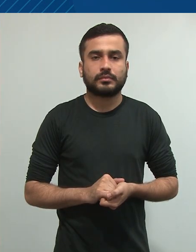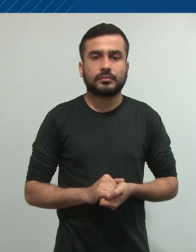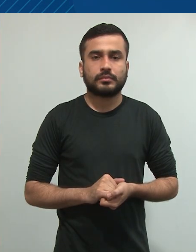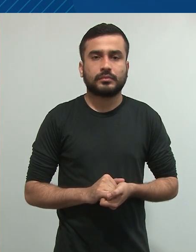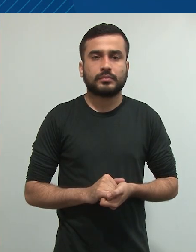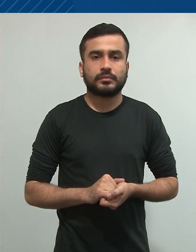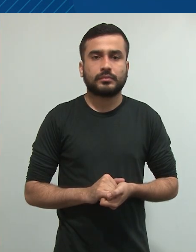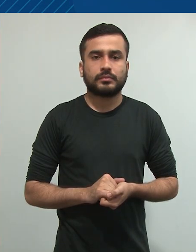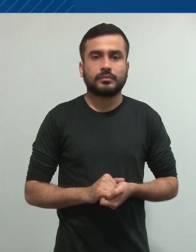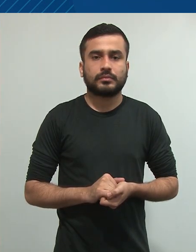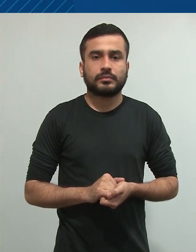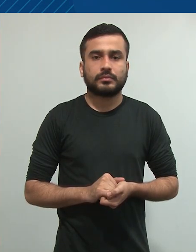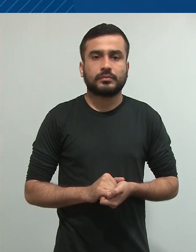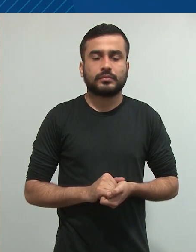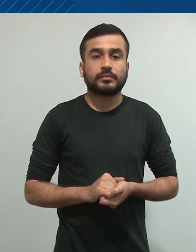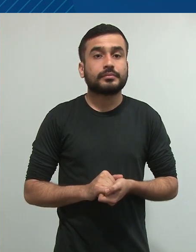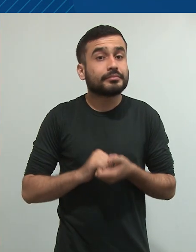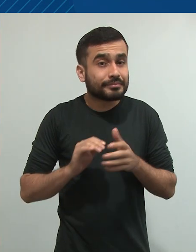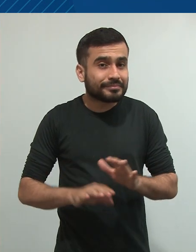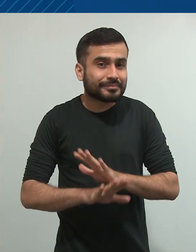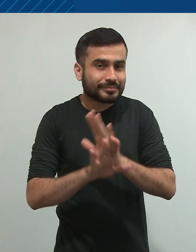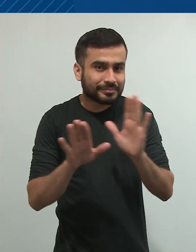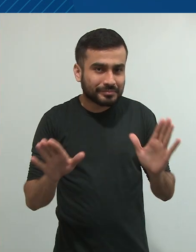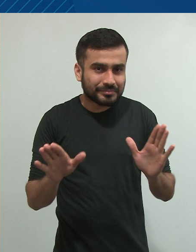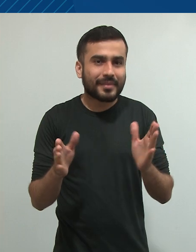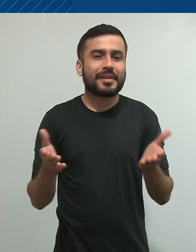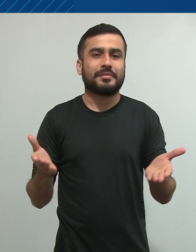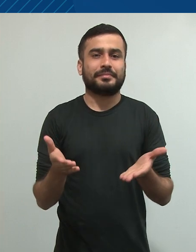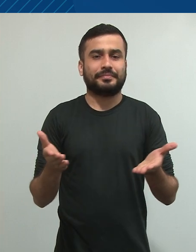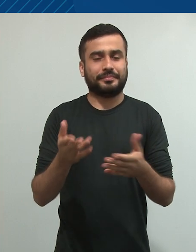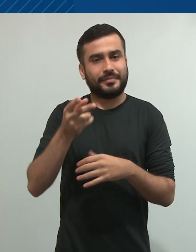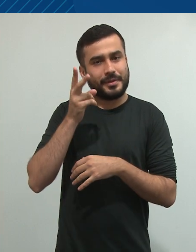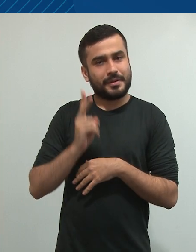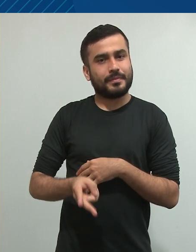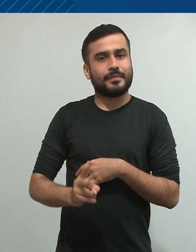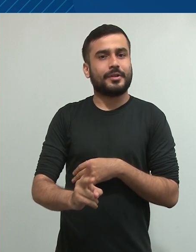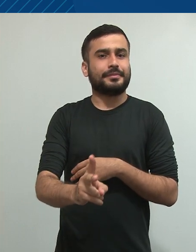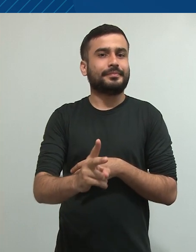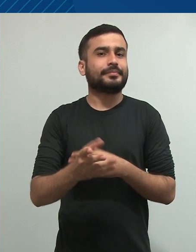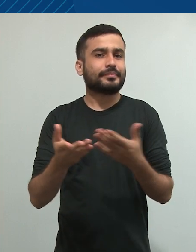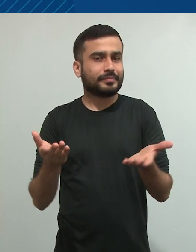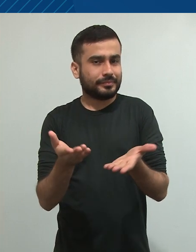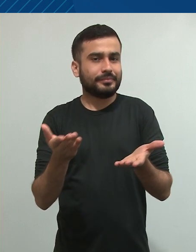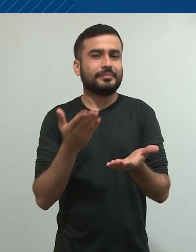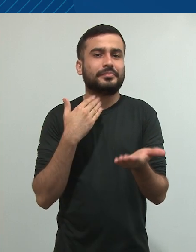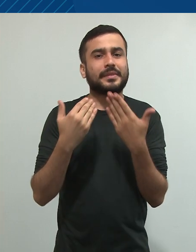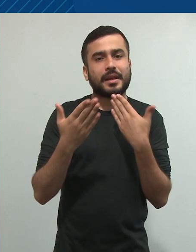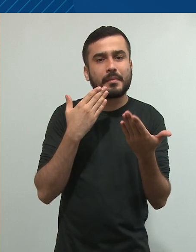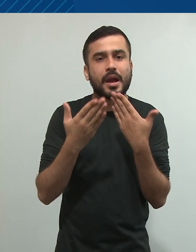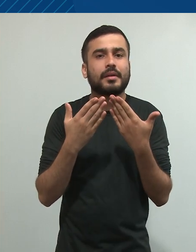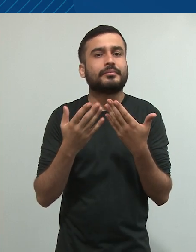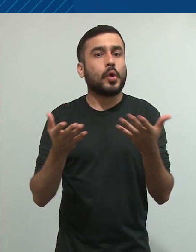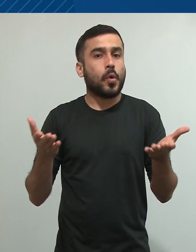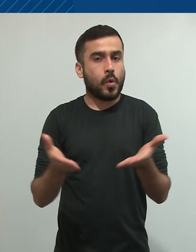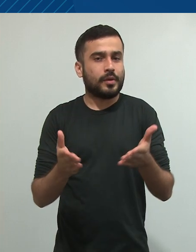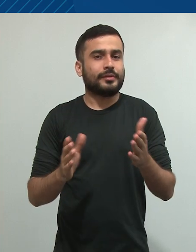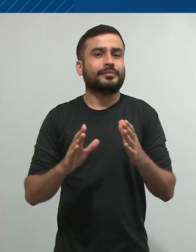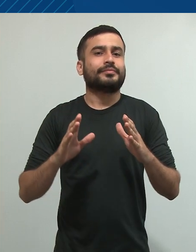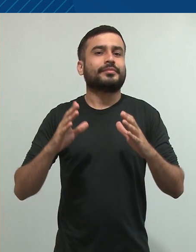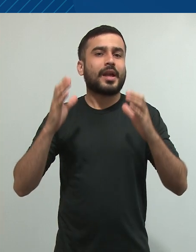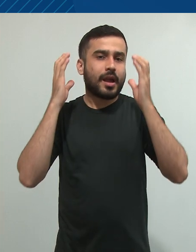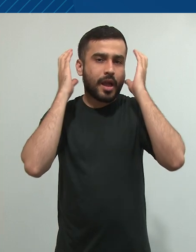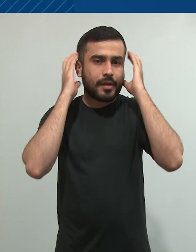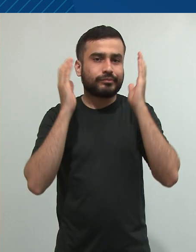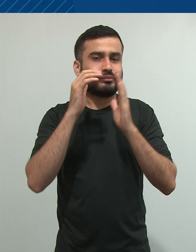Tinete, esse assunto tá legal que só. Olá, dando continuidade, ao nosso podcast, nós estamos aqui na nossa Rádio Genipapo